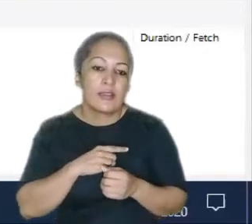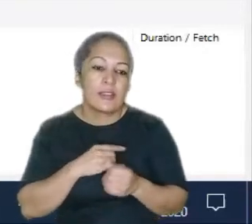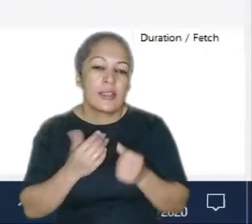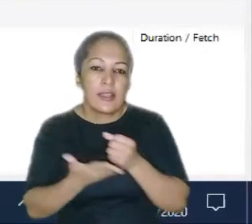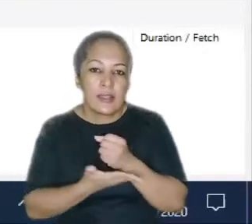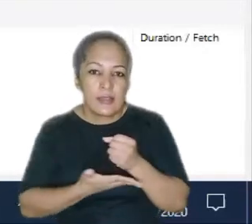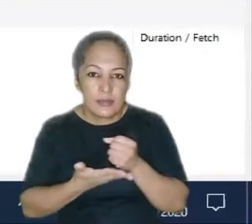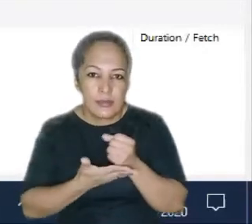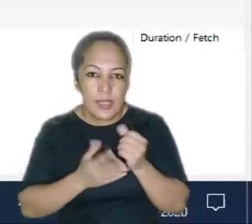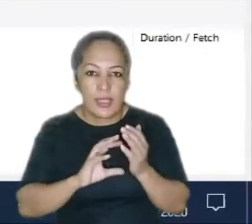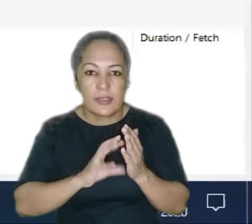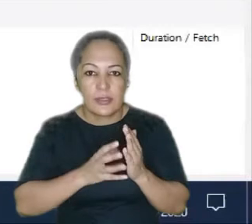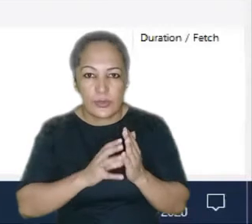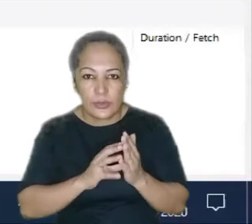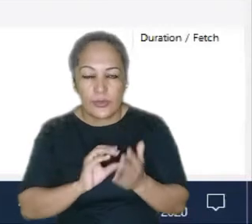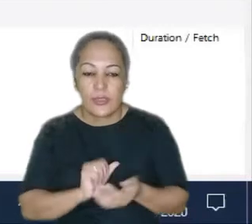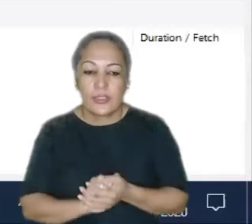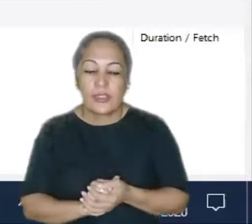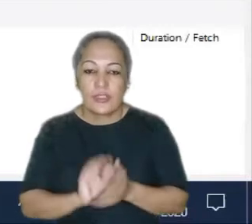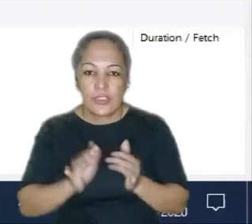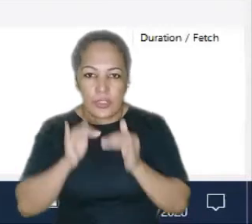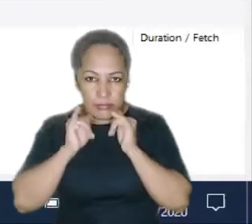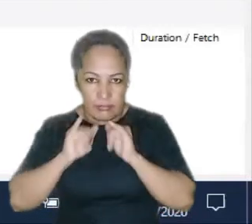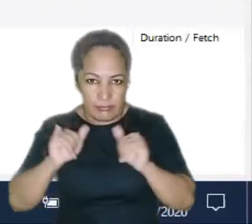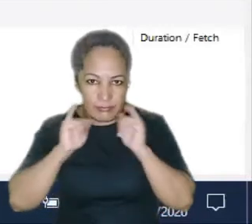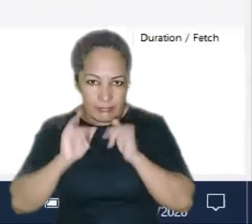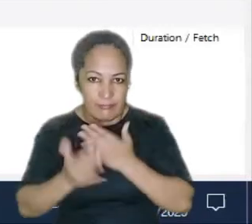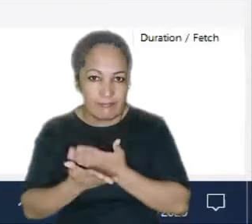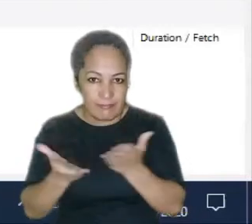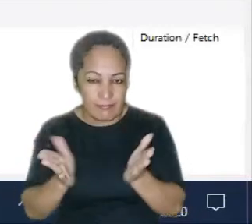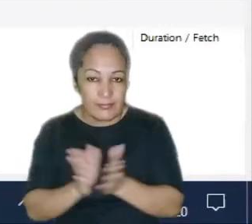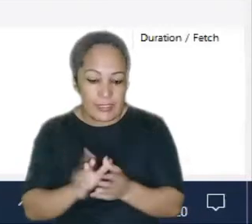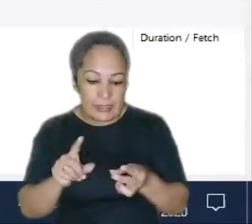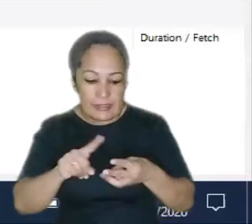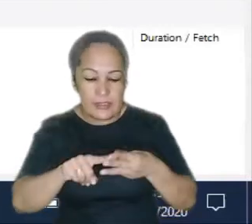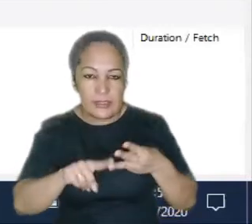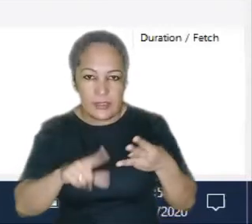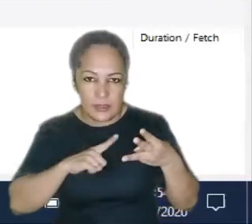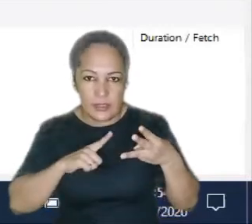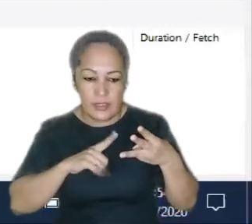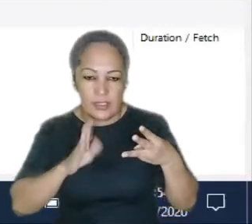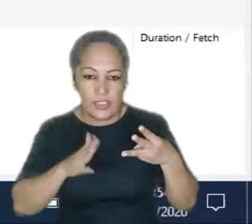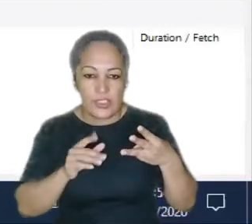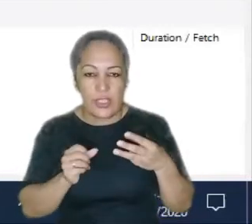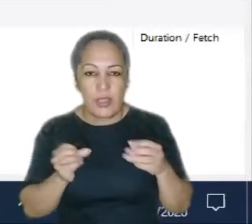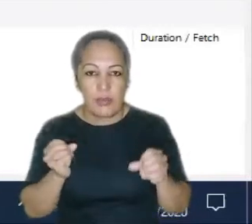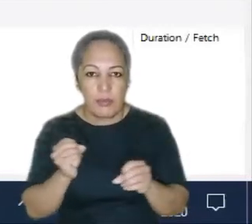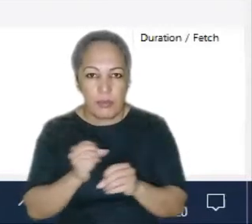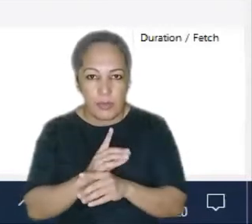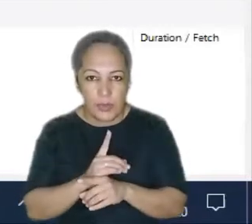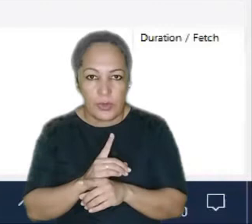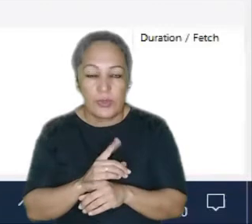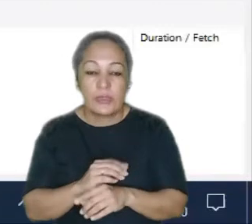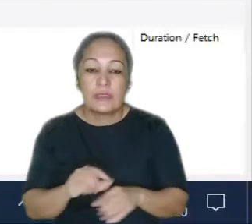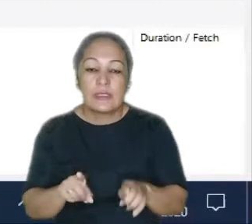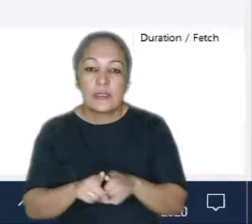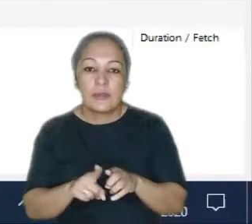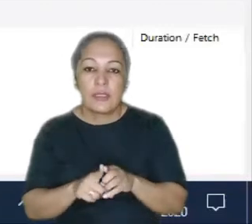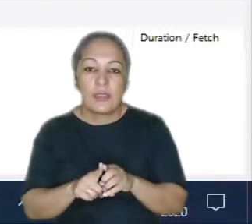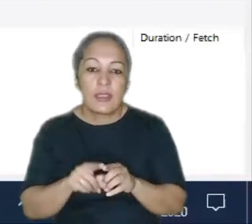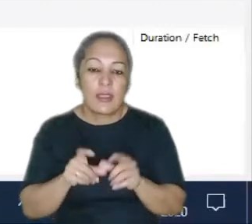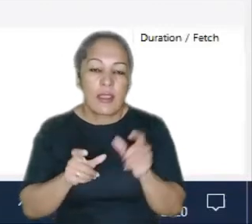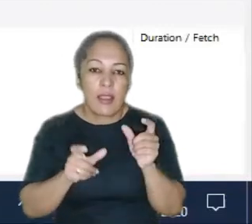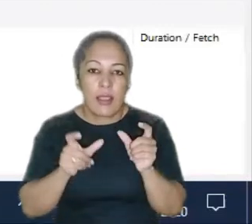falei para vocês. Eu já tenho 3 criadas aqui, ó, tá? Cada base de dados, eu posso clicar